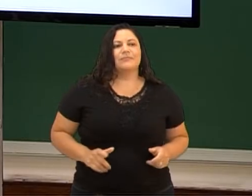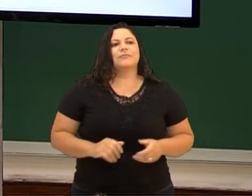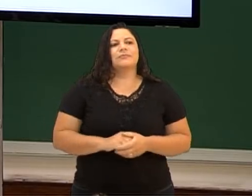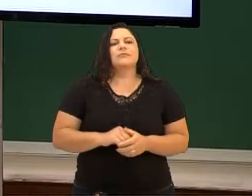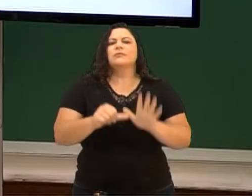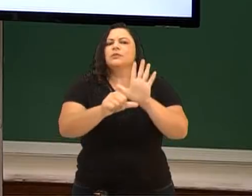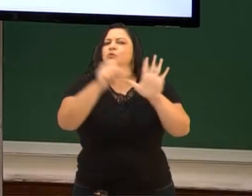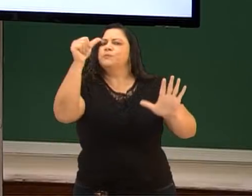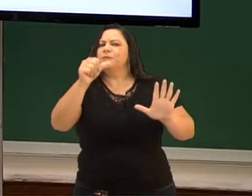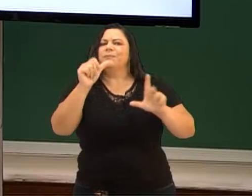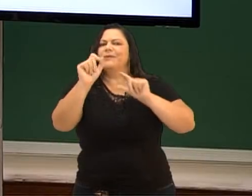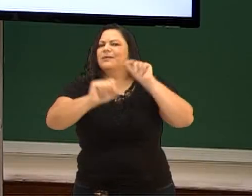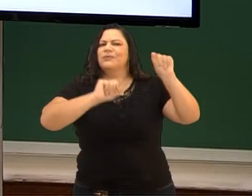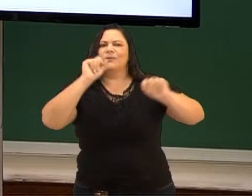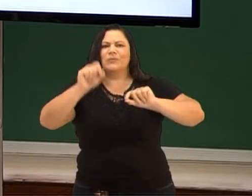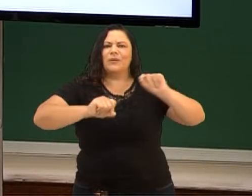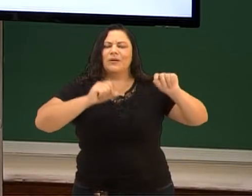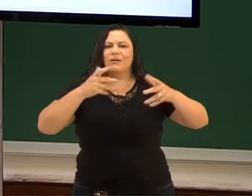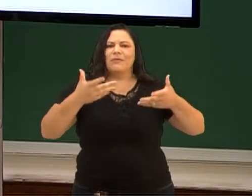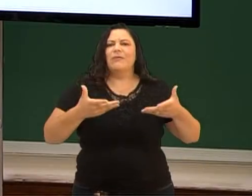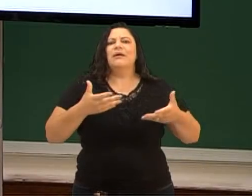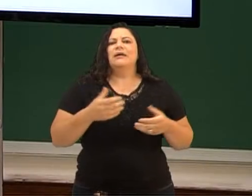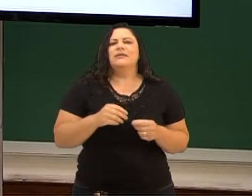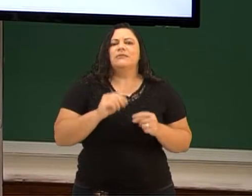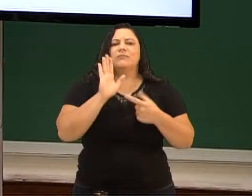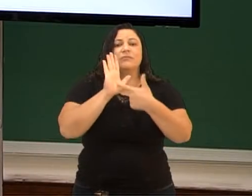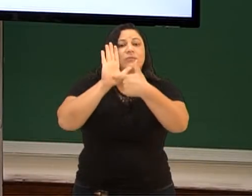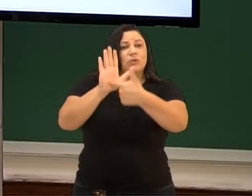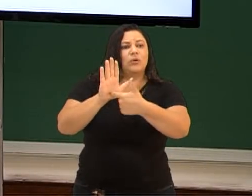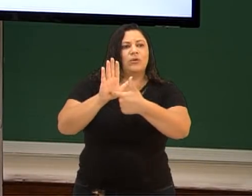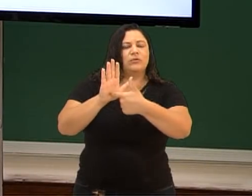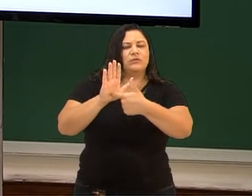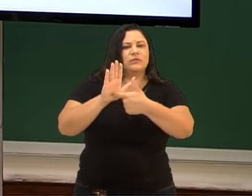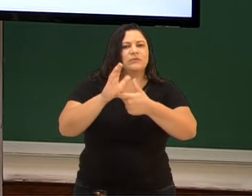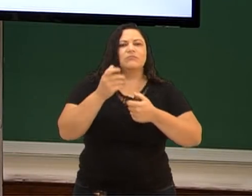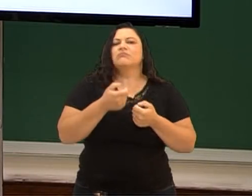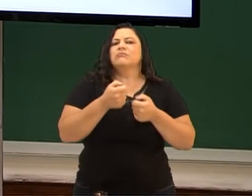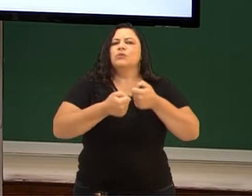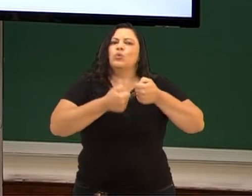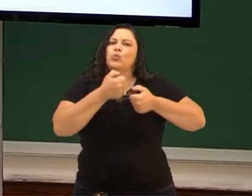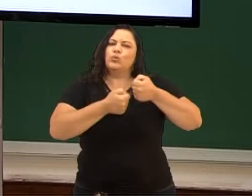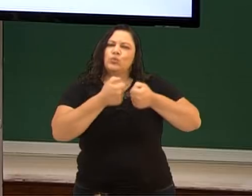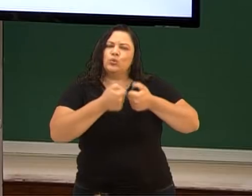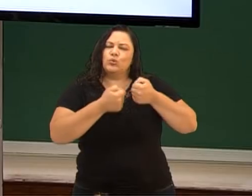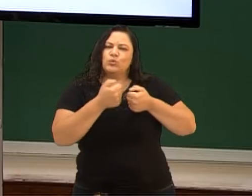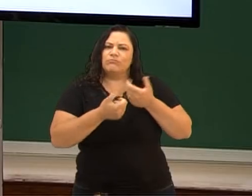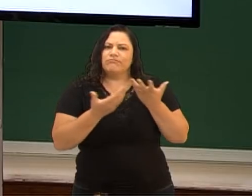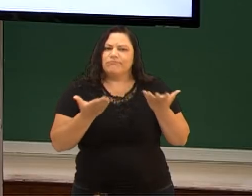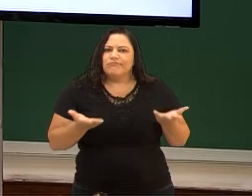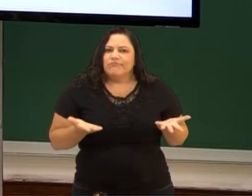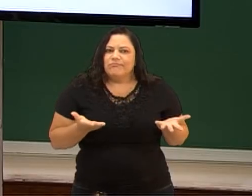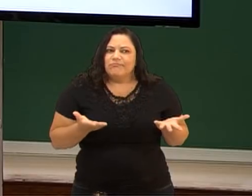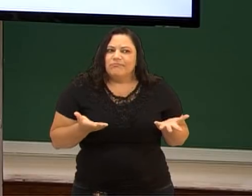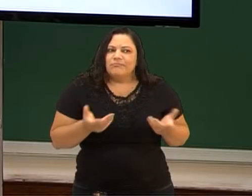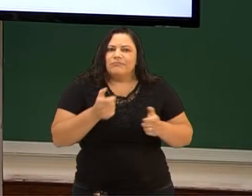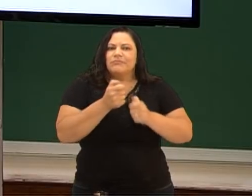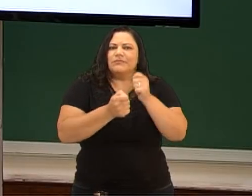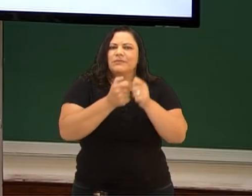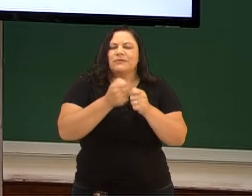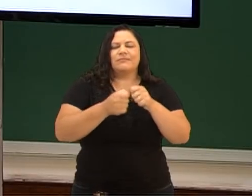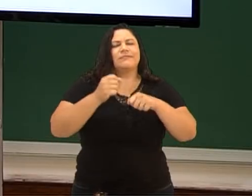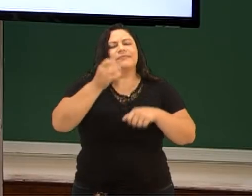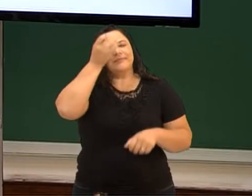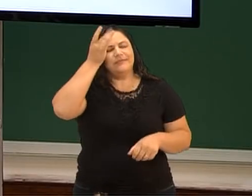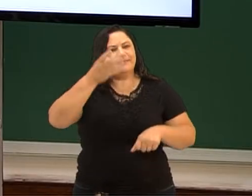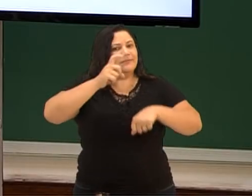primeiro, qual que é? Qual o ângulo que representa os jogos? Esse está fácil, não está? Para você dar um